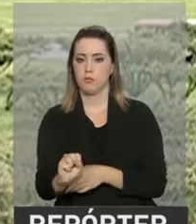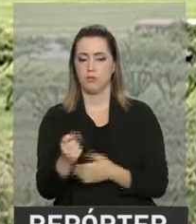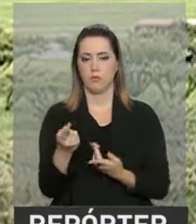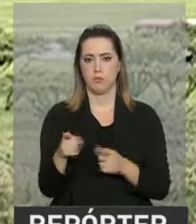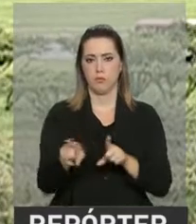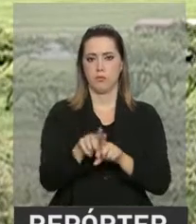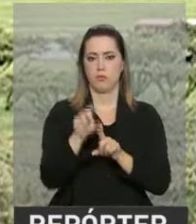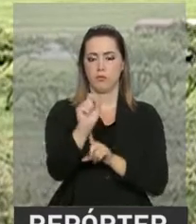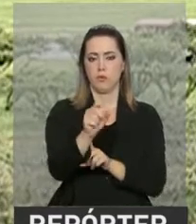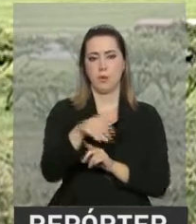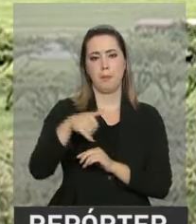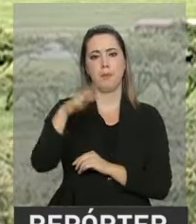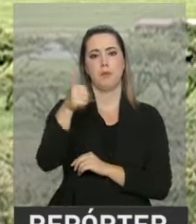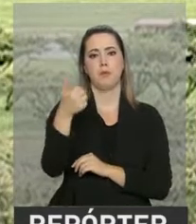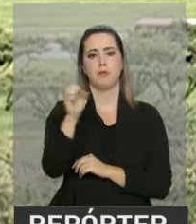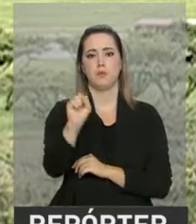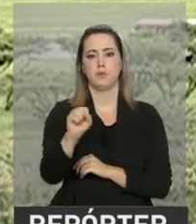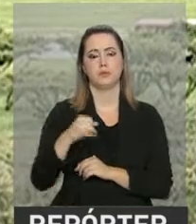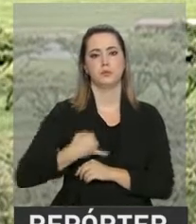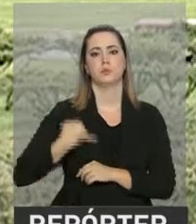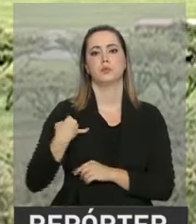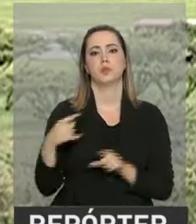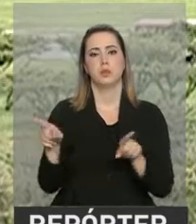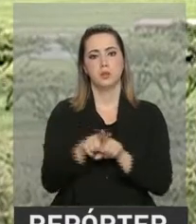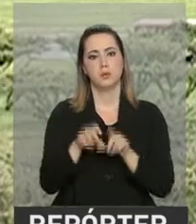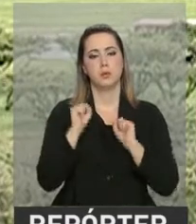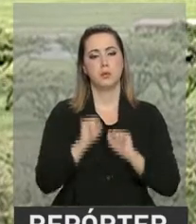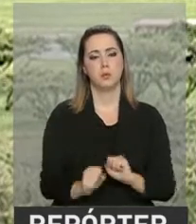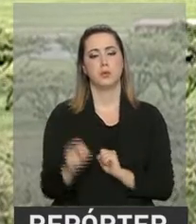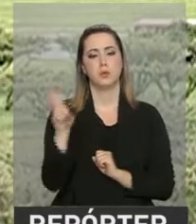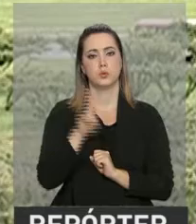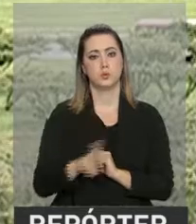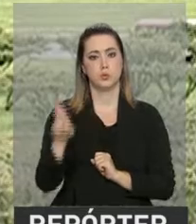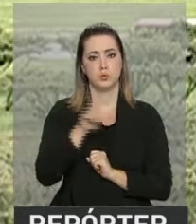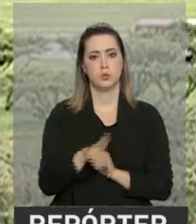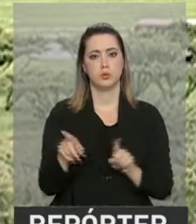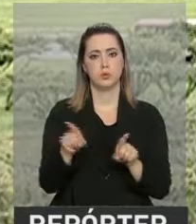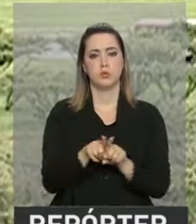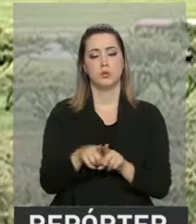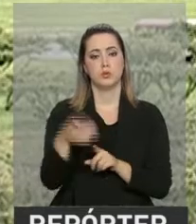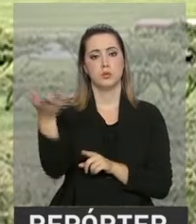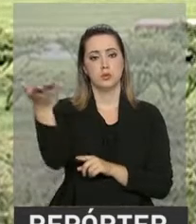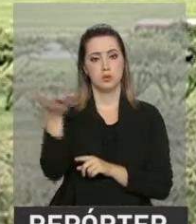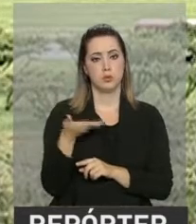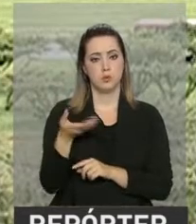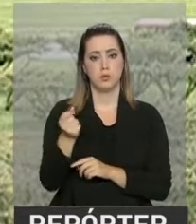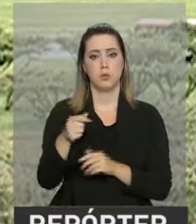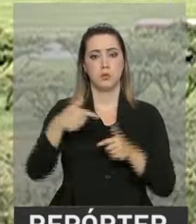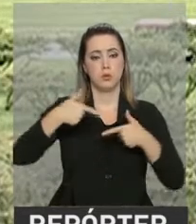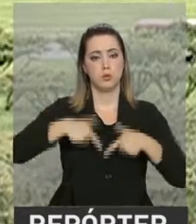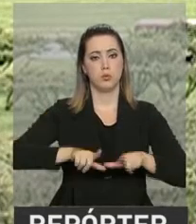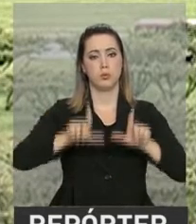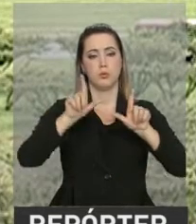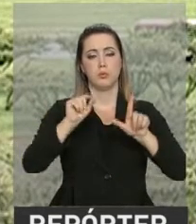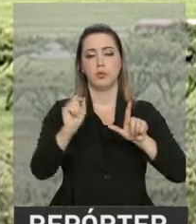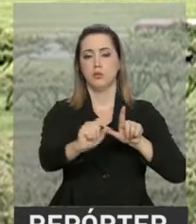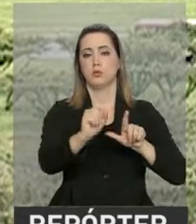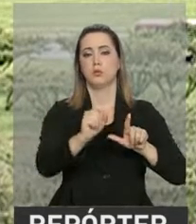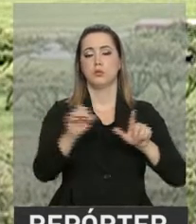Os candidatos que têm mais de 18 anos também podem usar as notas do Enem para obter a certificação do ensino